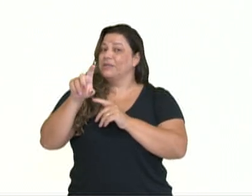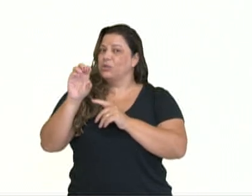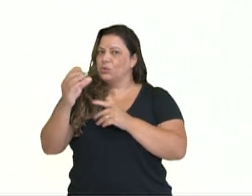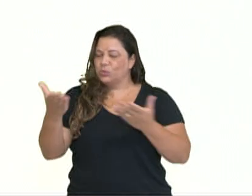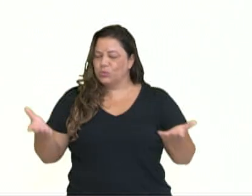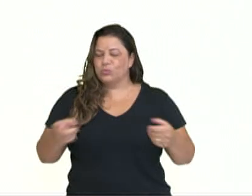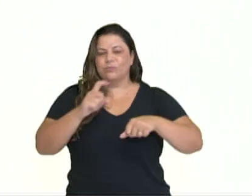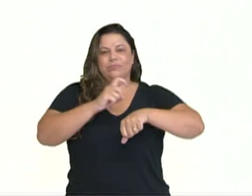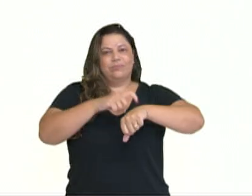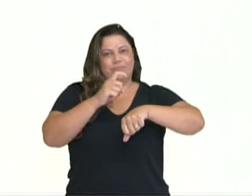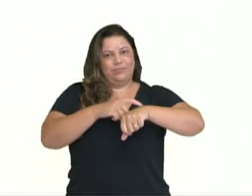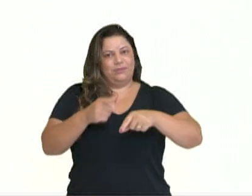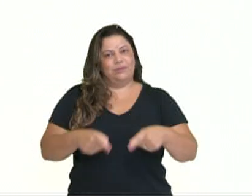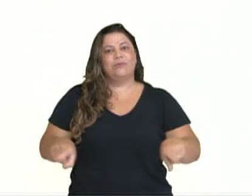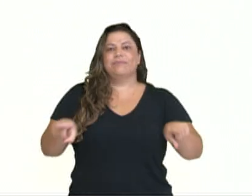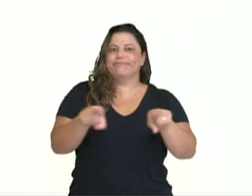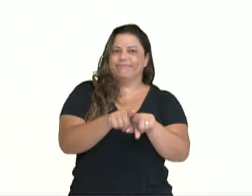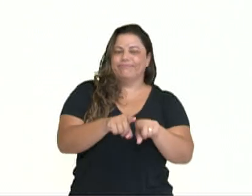volto a seguir para a gente gabaritar.